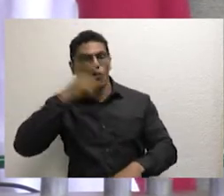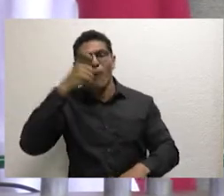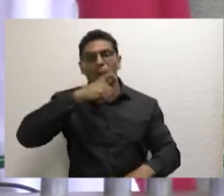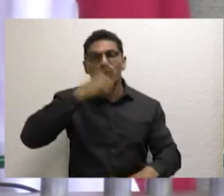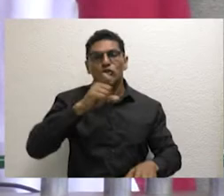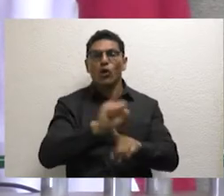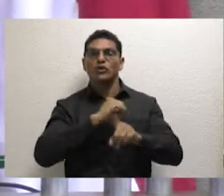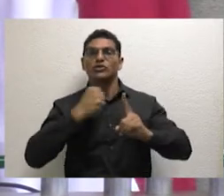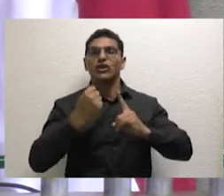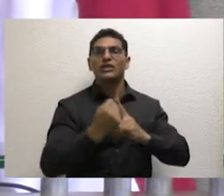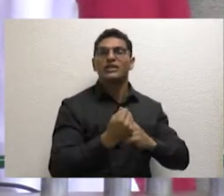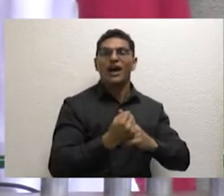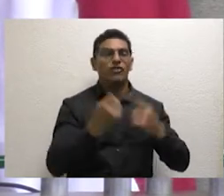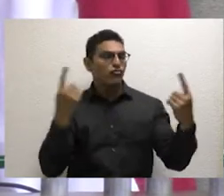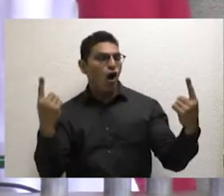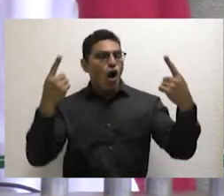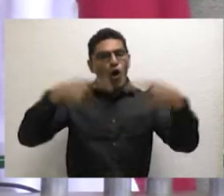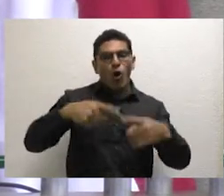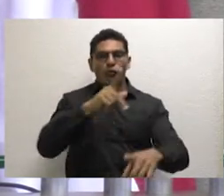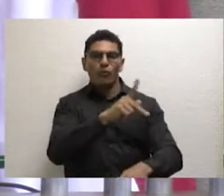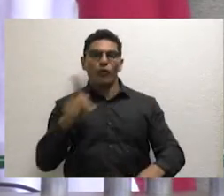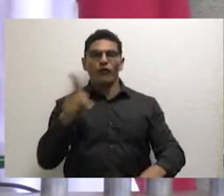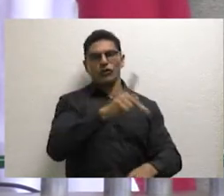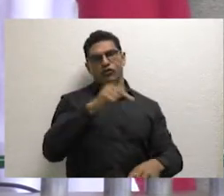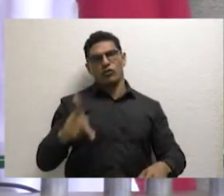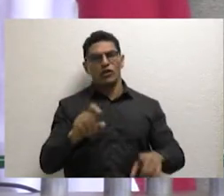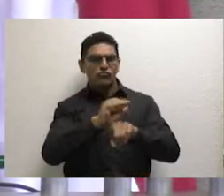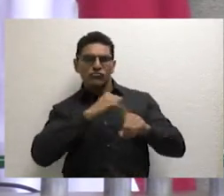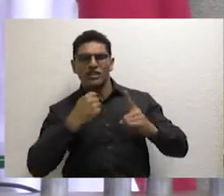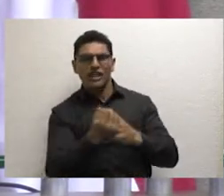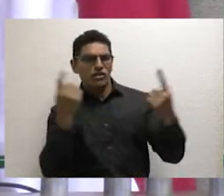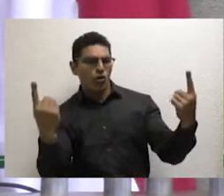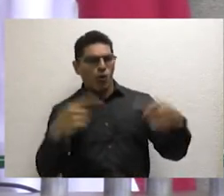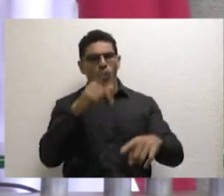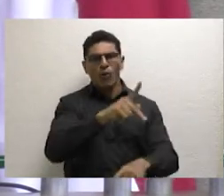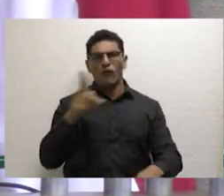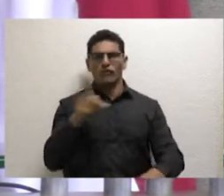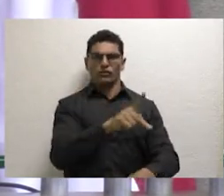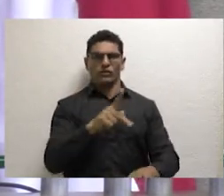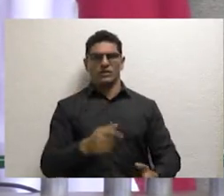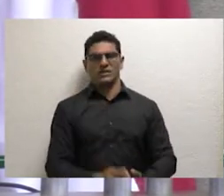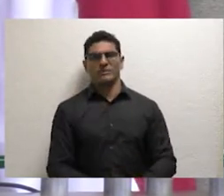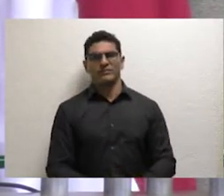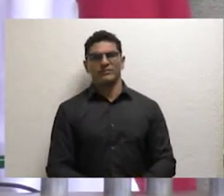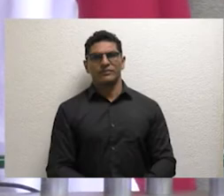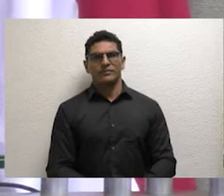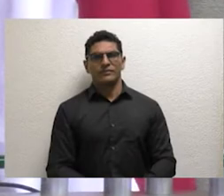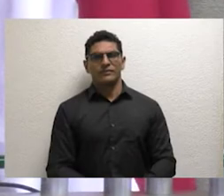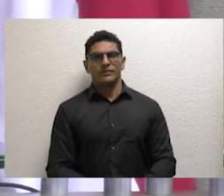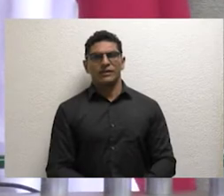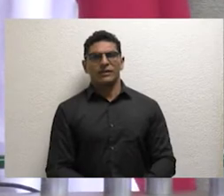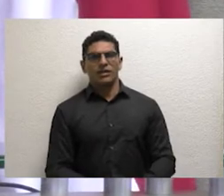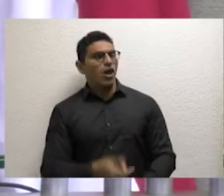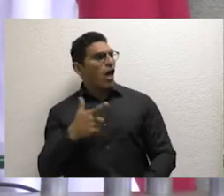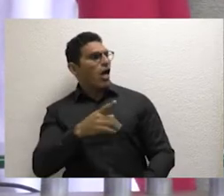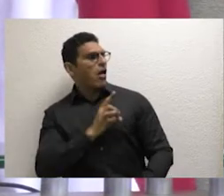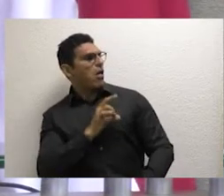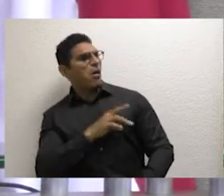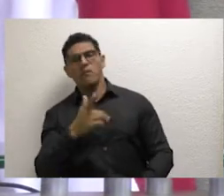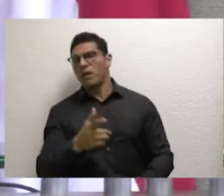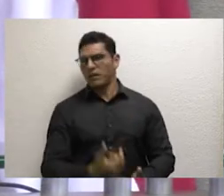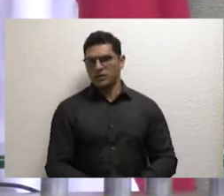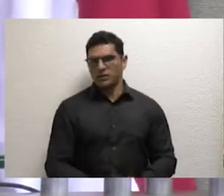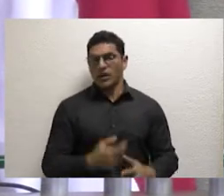a sociedade contra o magistério colocar a população contra os professores nós não temos medo disso porque nós